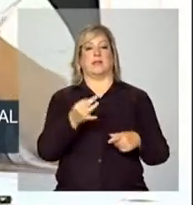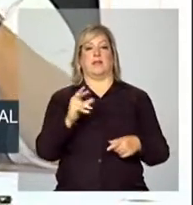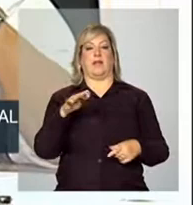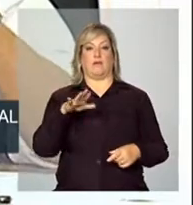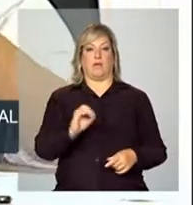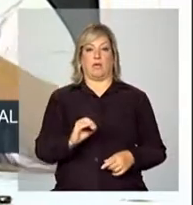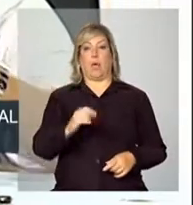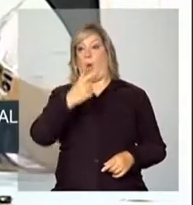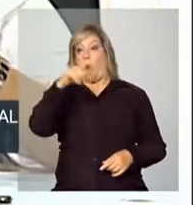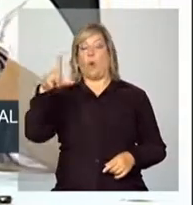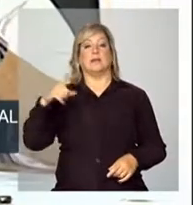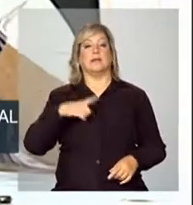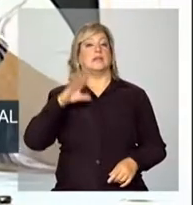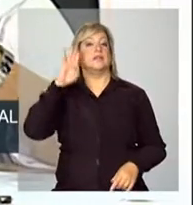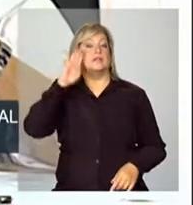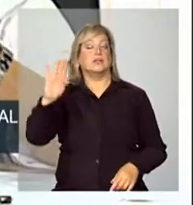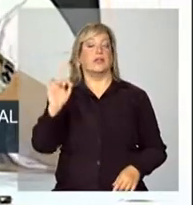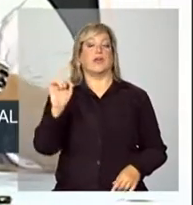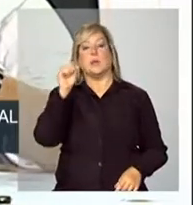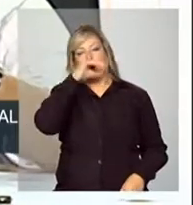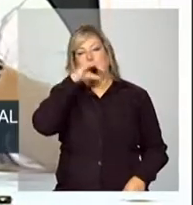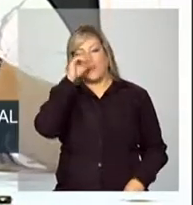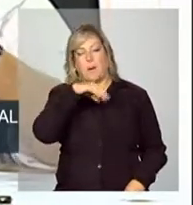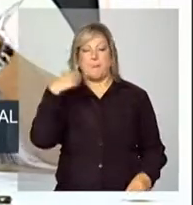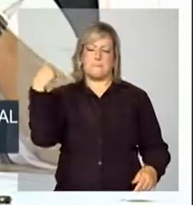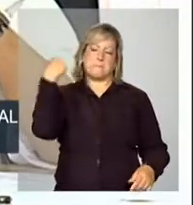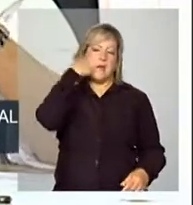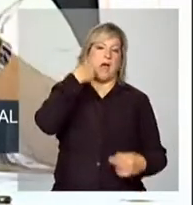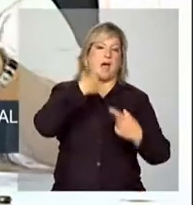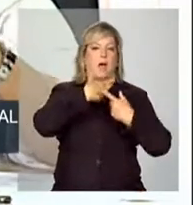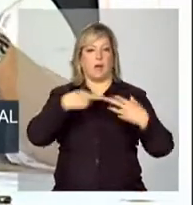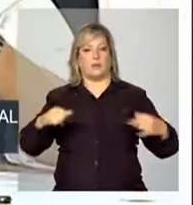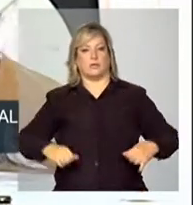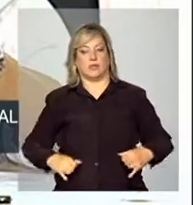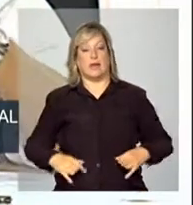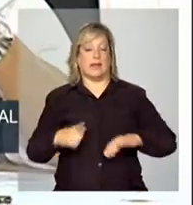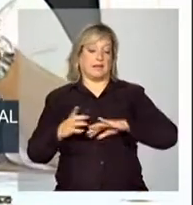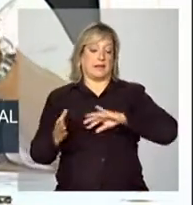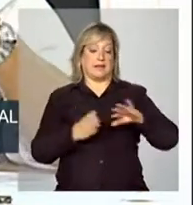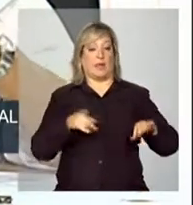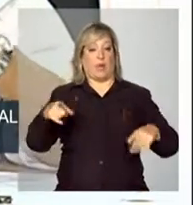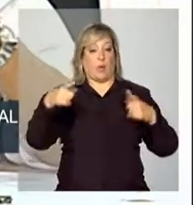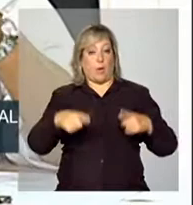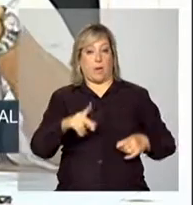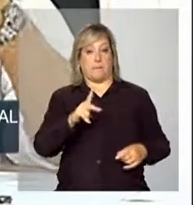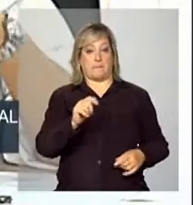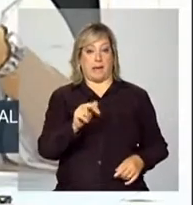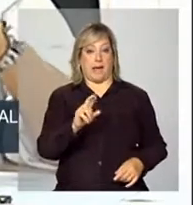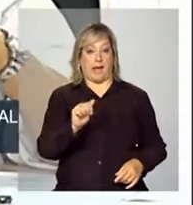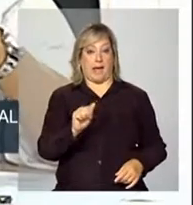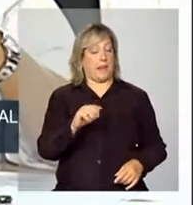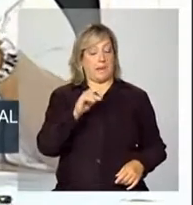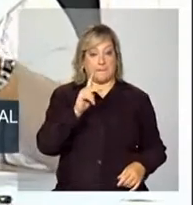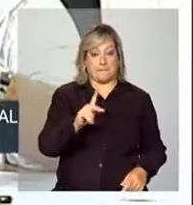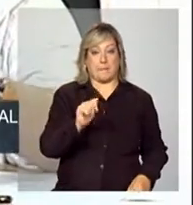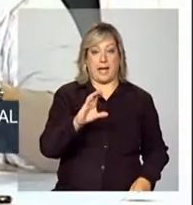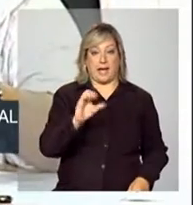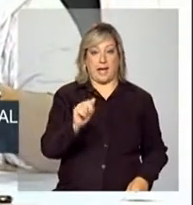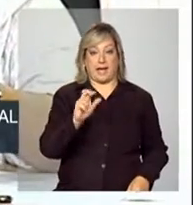de violência contra a mulher o de pra caramba tem um serviço específico